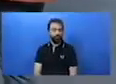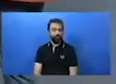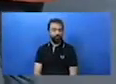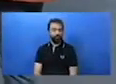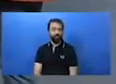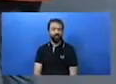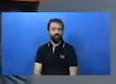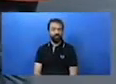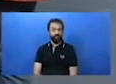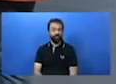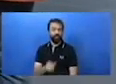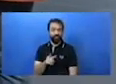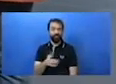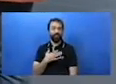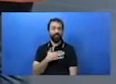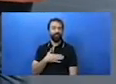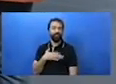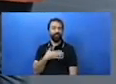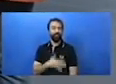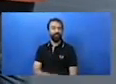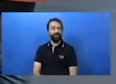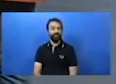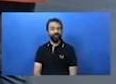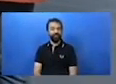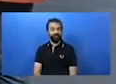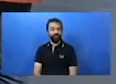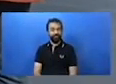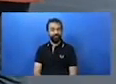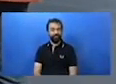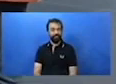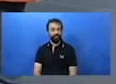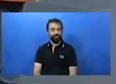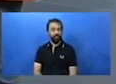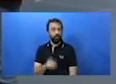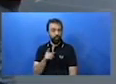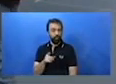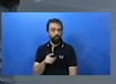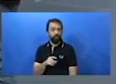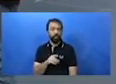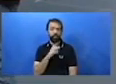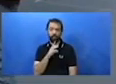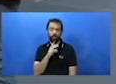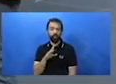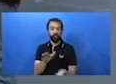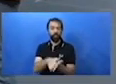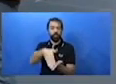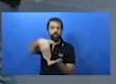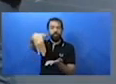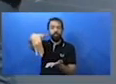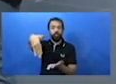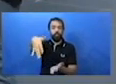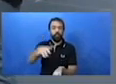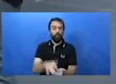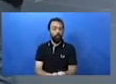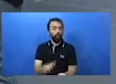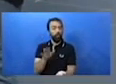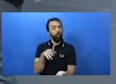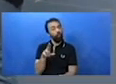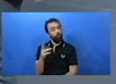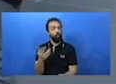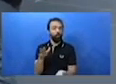E aí, gostaram? Muito bom, né? Você sabia o que era xilogravura, o que é um xilógrafo? Você